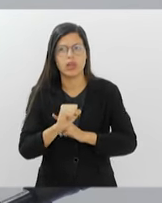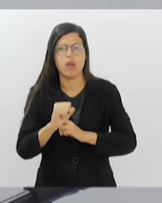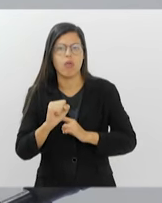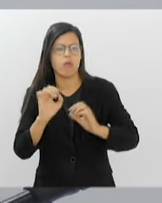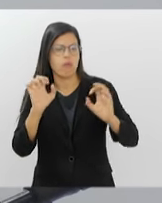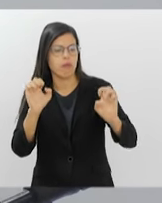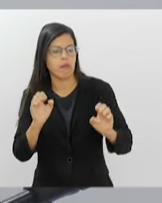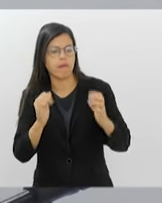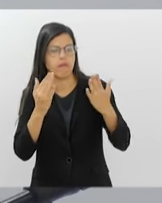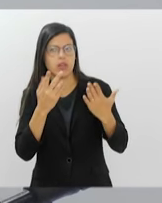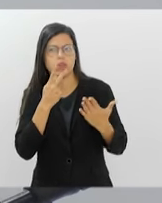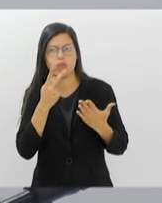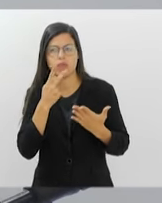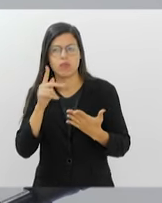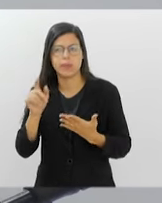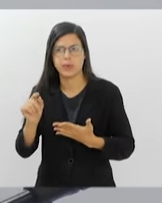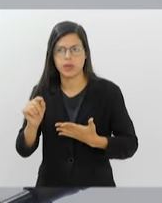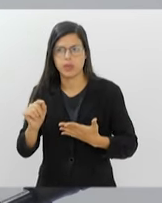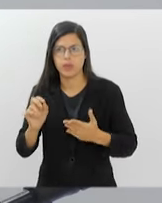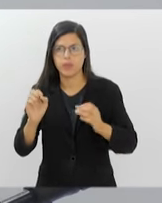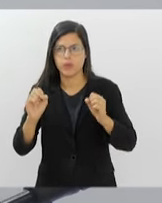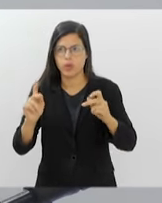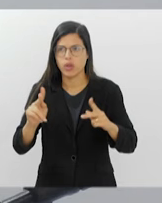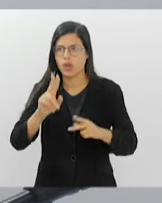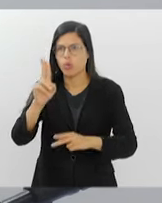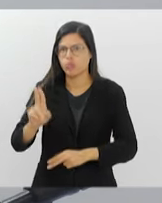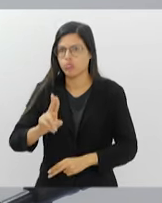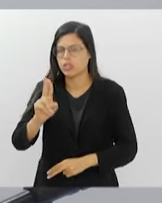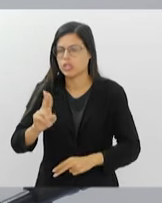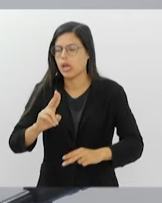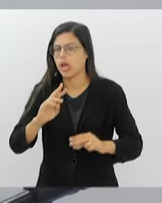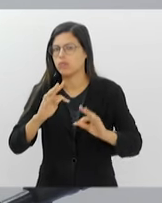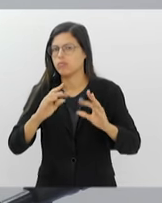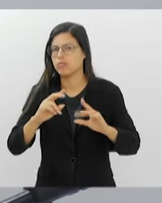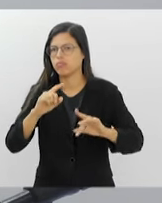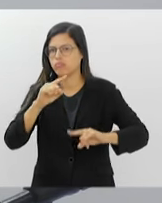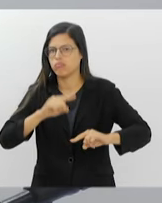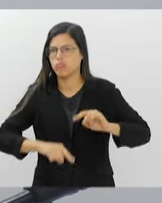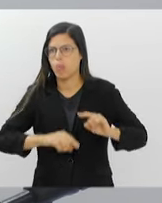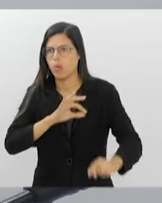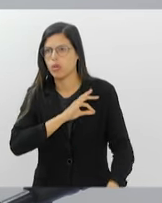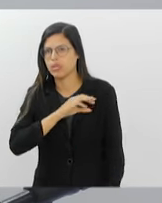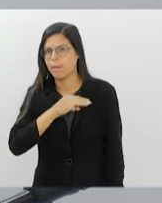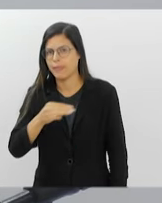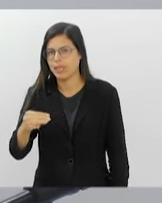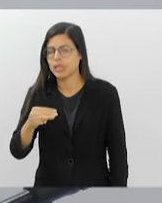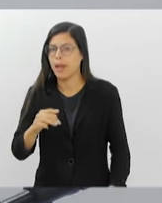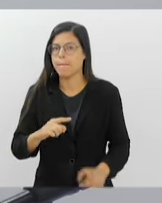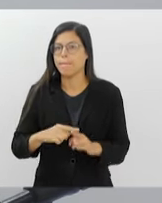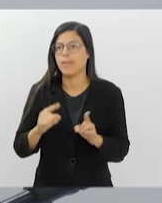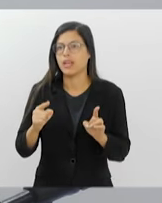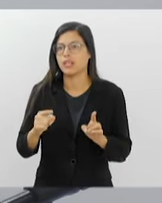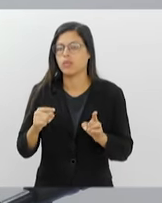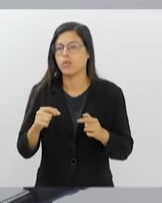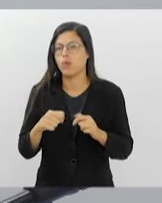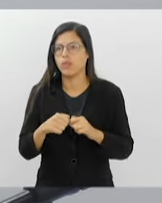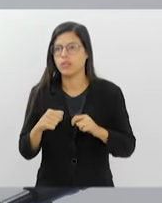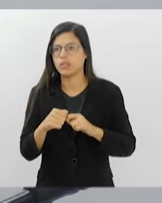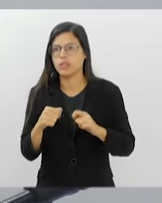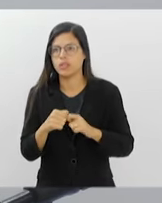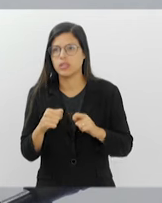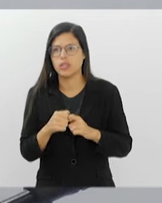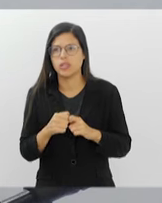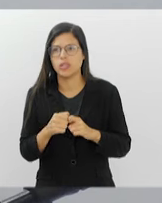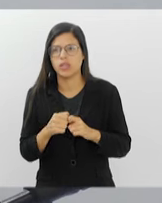ó tudo bem eu vou usar todo o aparato da polícia militar por exemplo mas Em contrapartida eu vou levantar